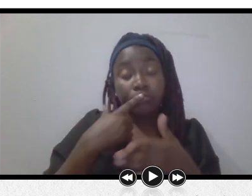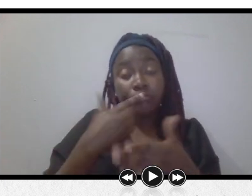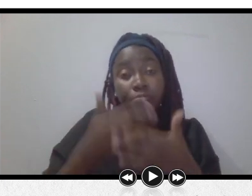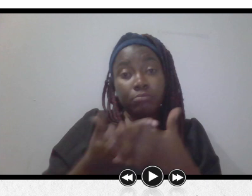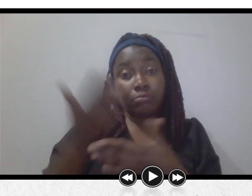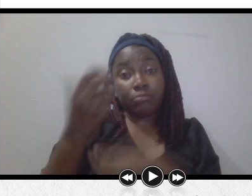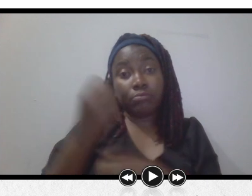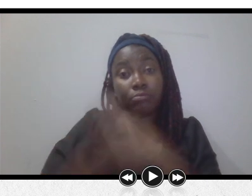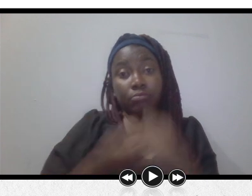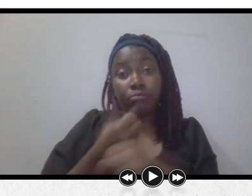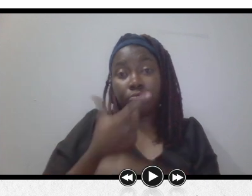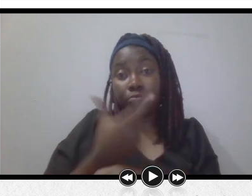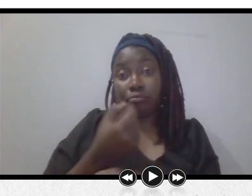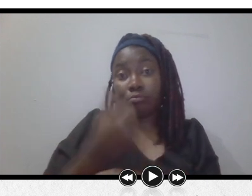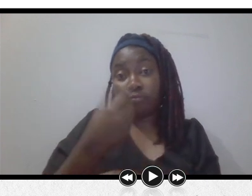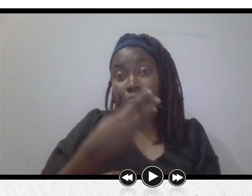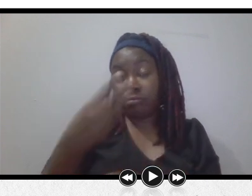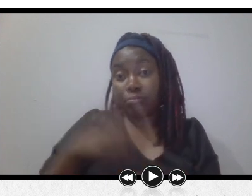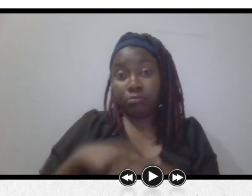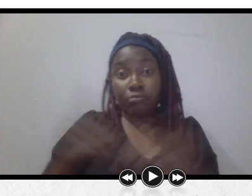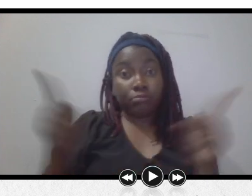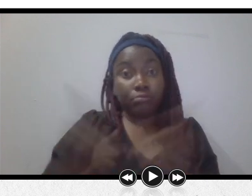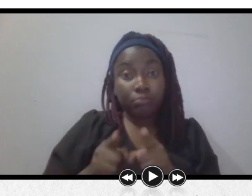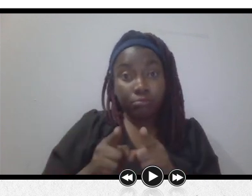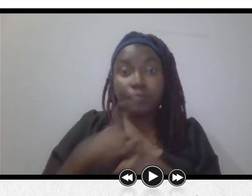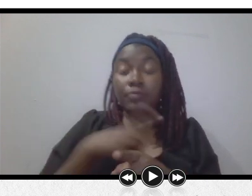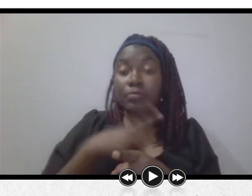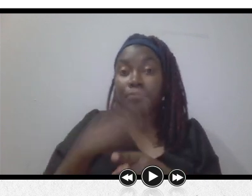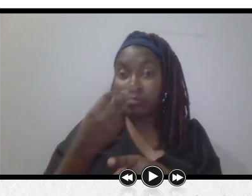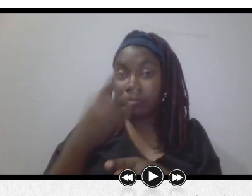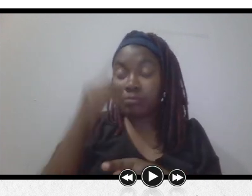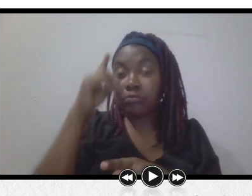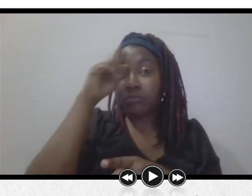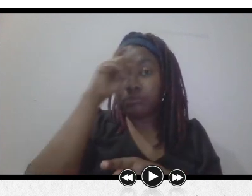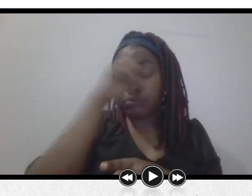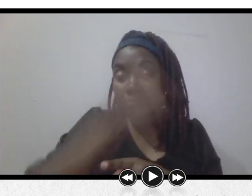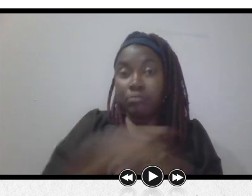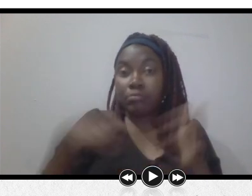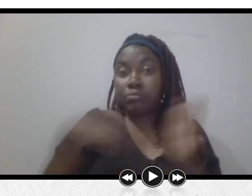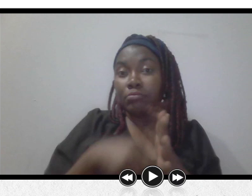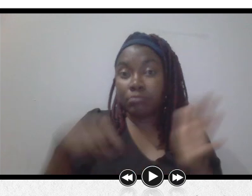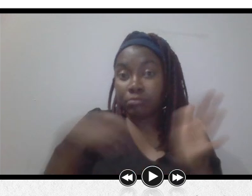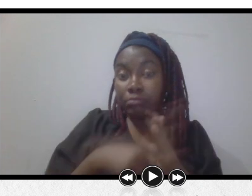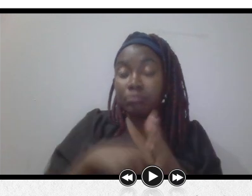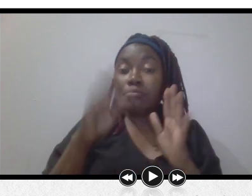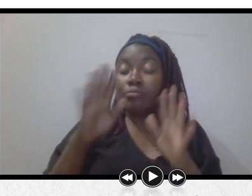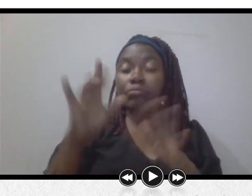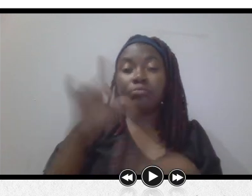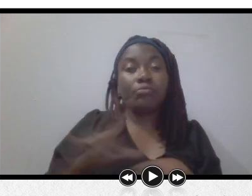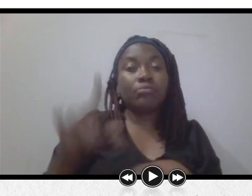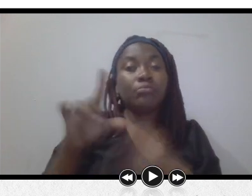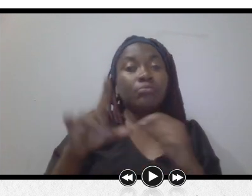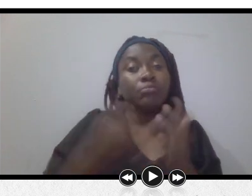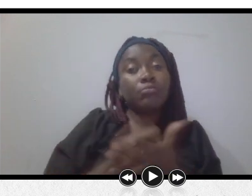com 2033, o prazo é bastante curto, temos aí muitos desafios a serem enfrentados, mas a lógica é